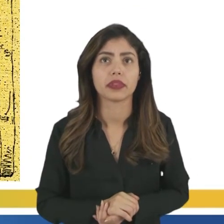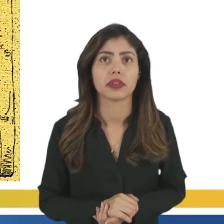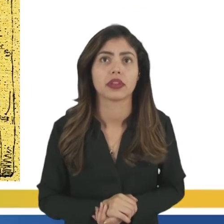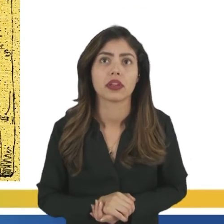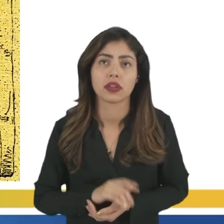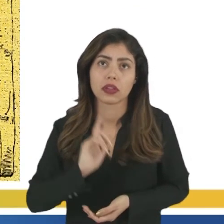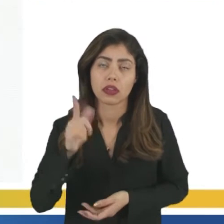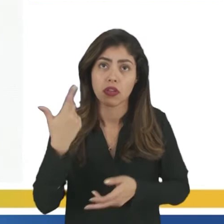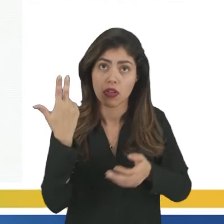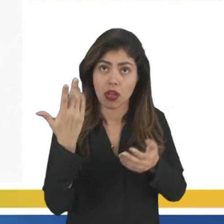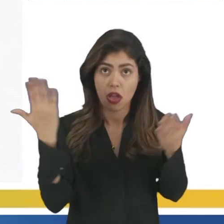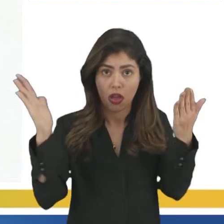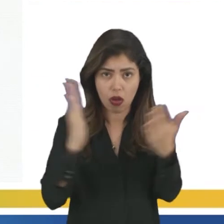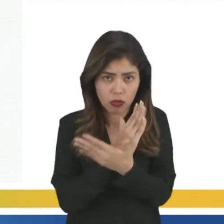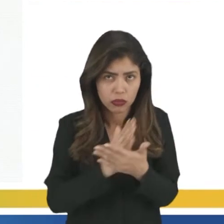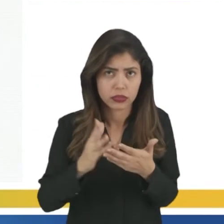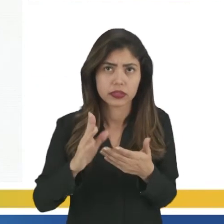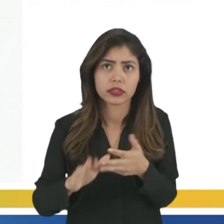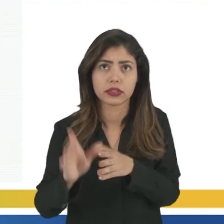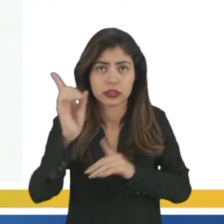Então, aqui nós vamos ter alguns deuses, né?